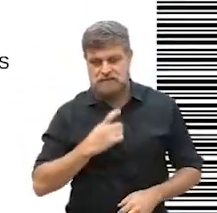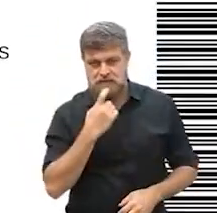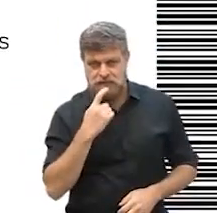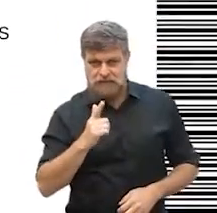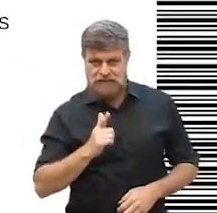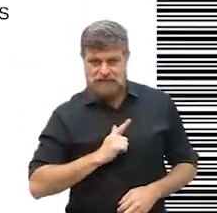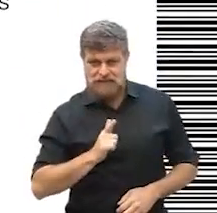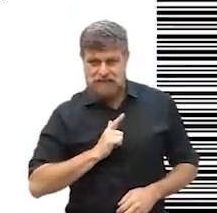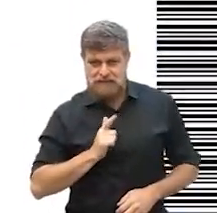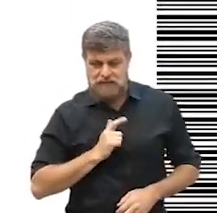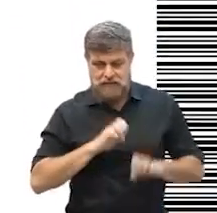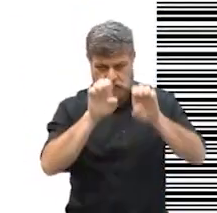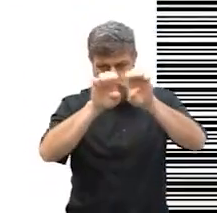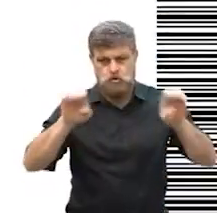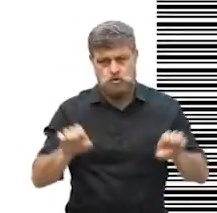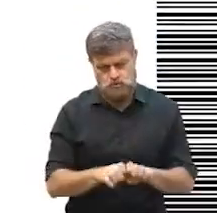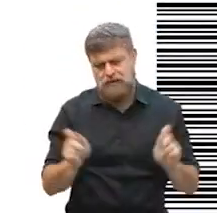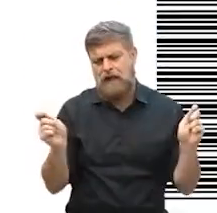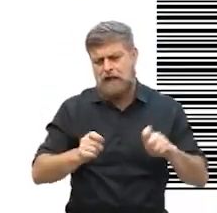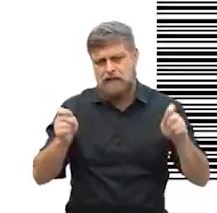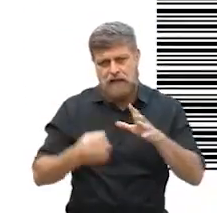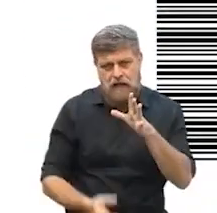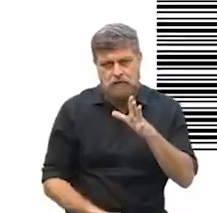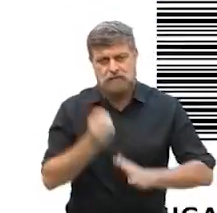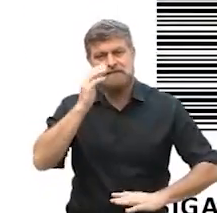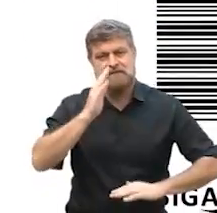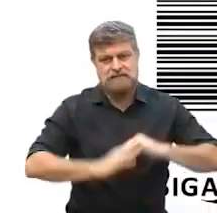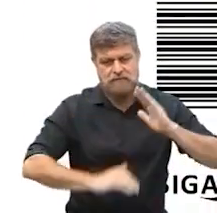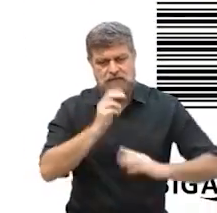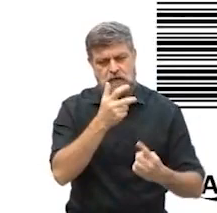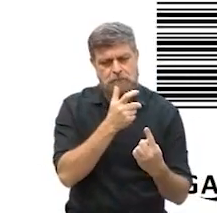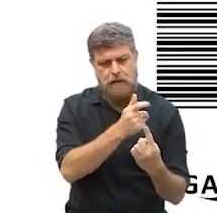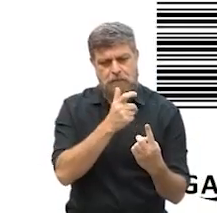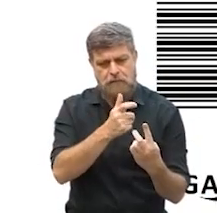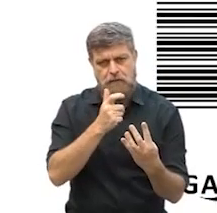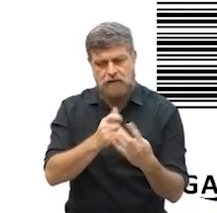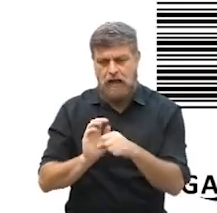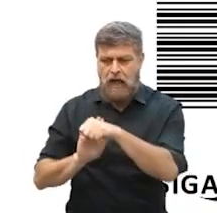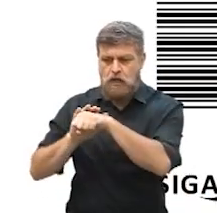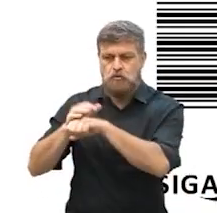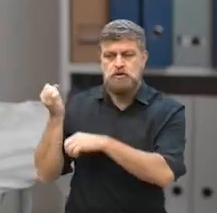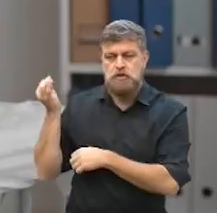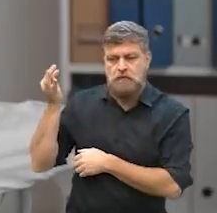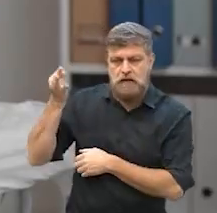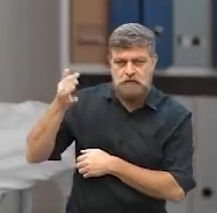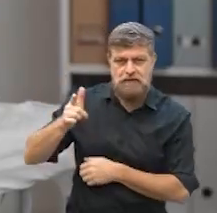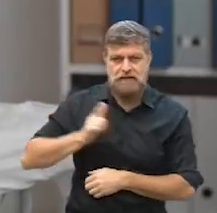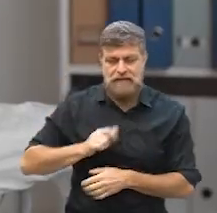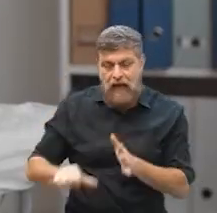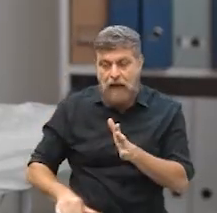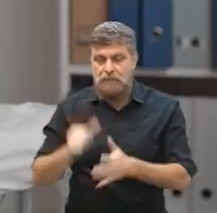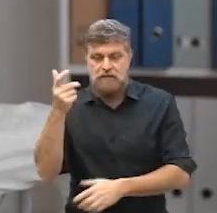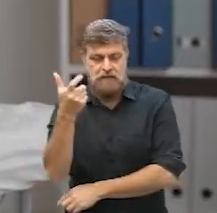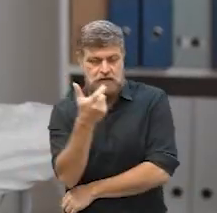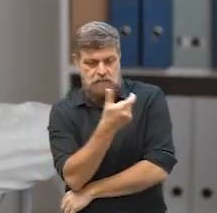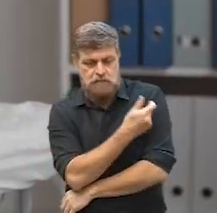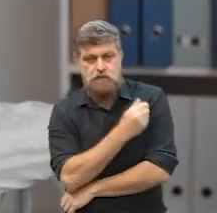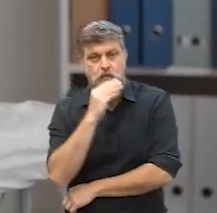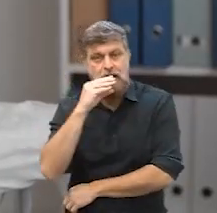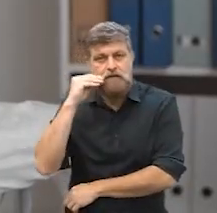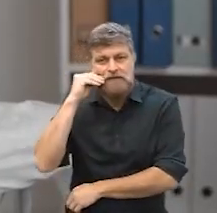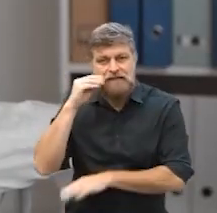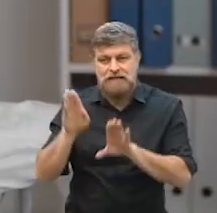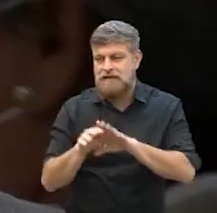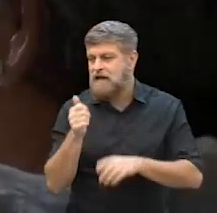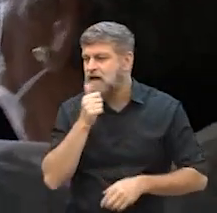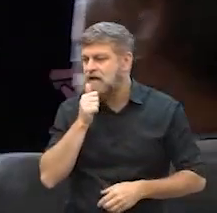possui uma larga estrutura para a realização desta ação, que pode ser feito tanto aplicações de primeira dose aos adolescentes